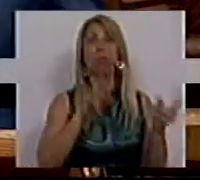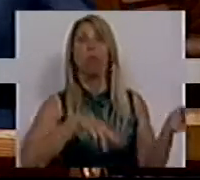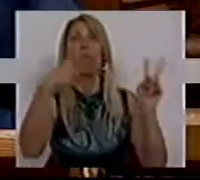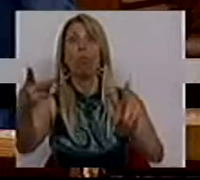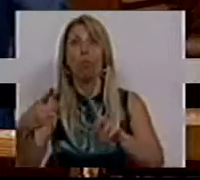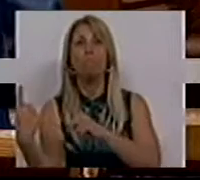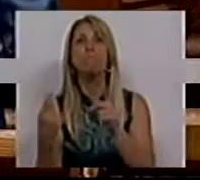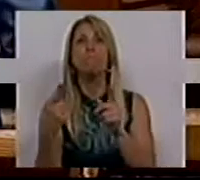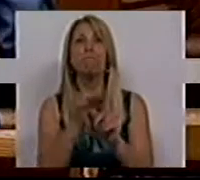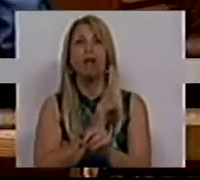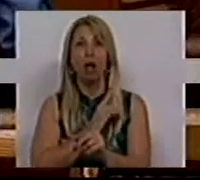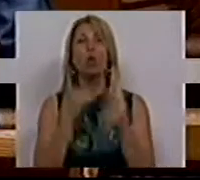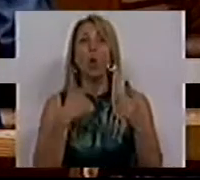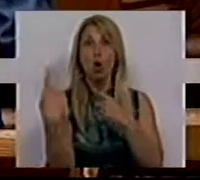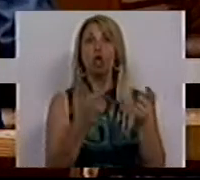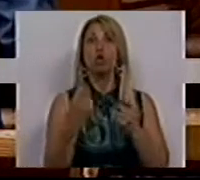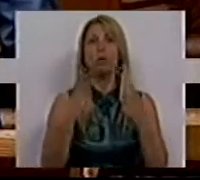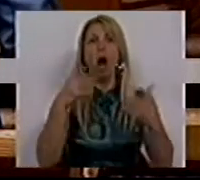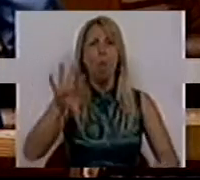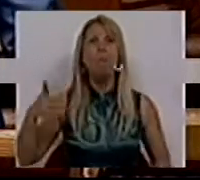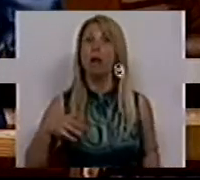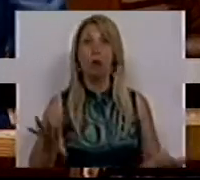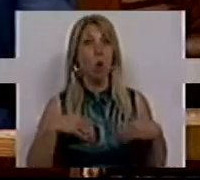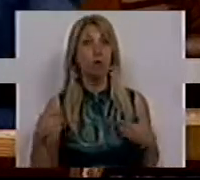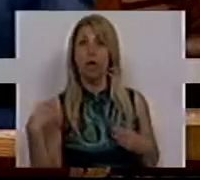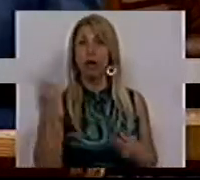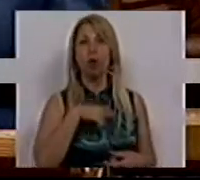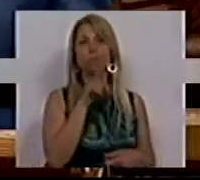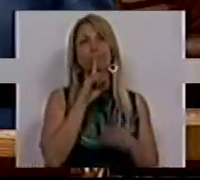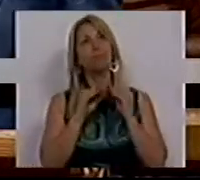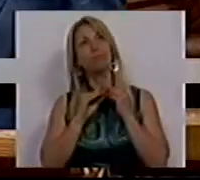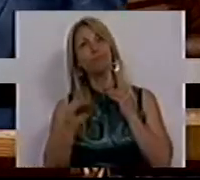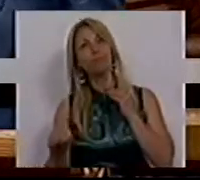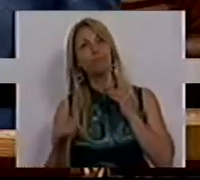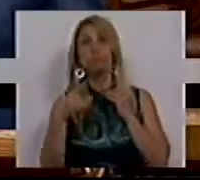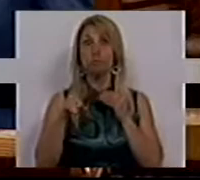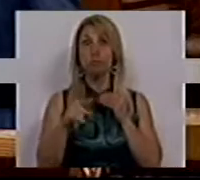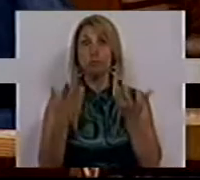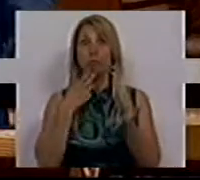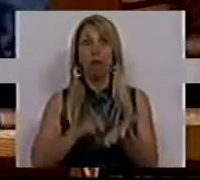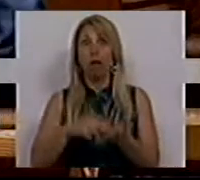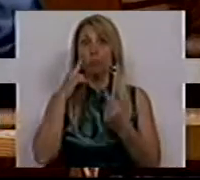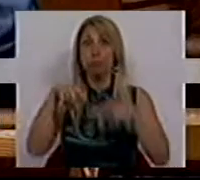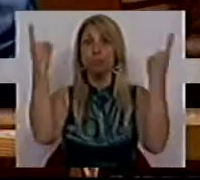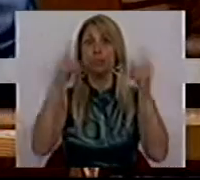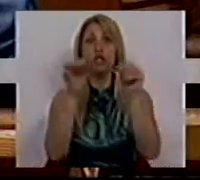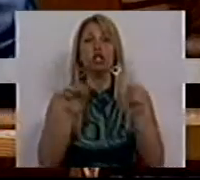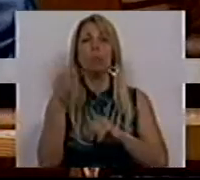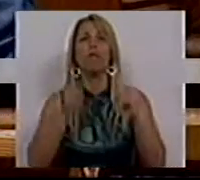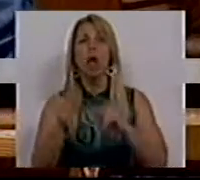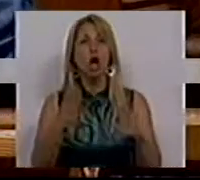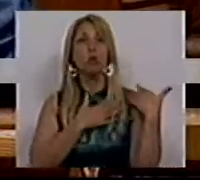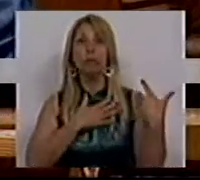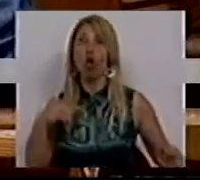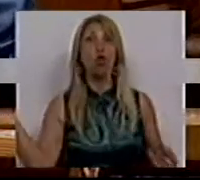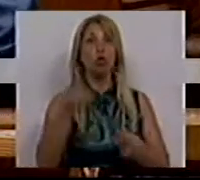há um país que não aceita que nós fiquemos calados perante esta realidade do sistema financeiro. A responsabilidade de todas e todos